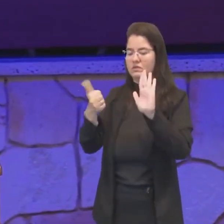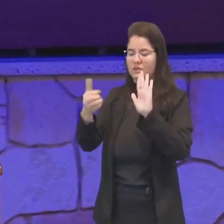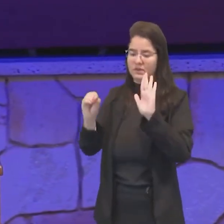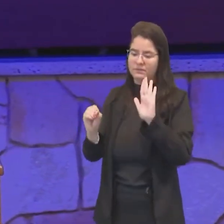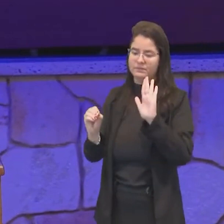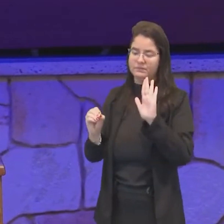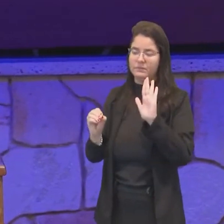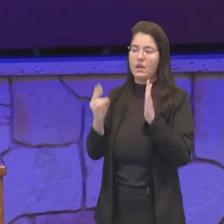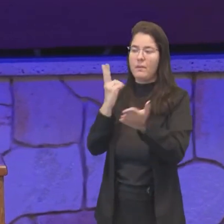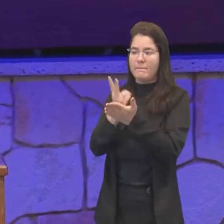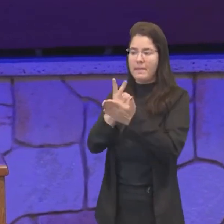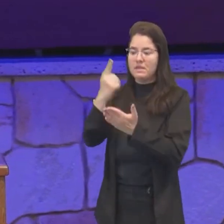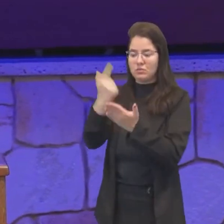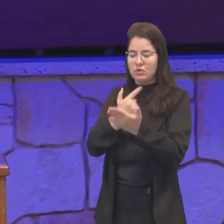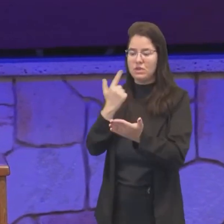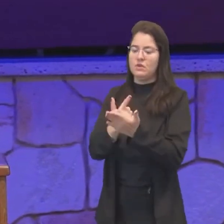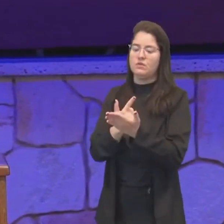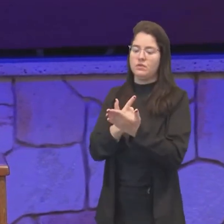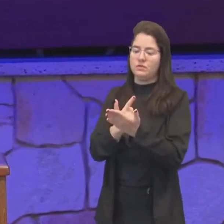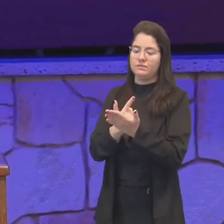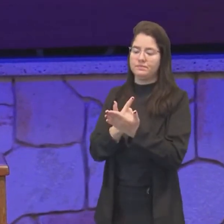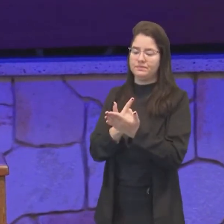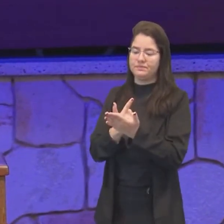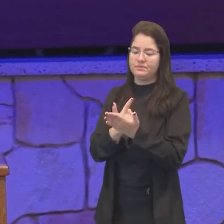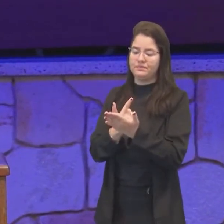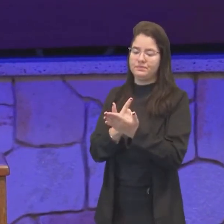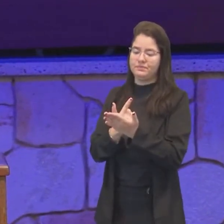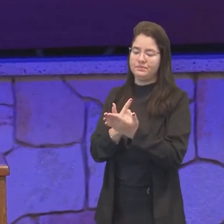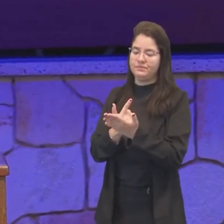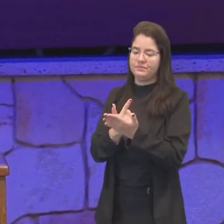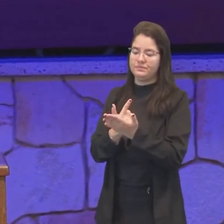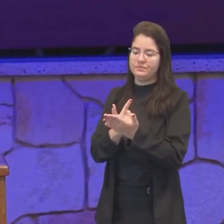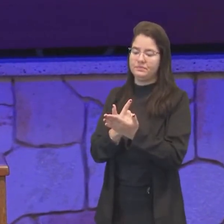mesmo livro de Hebreus, Hebreus 10, 10.